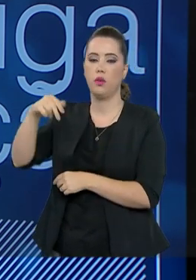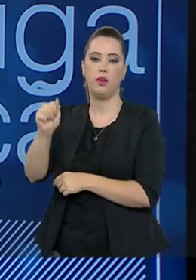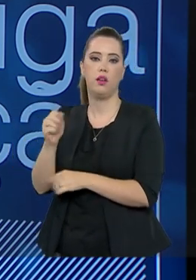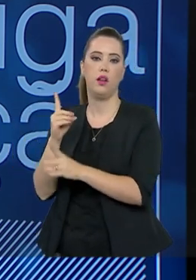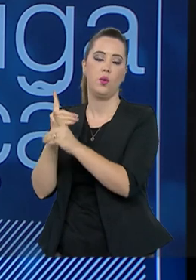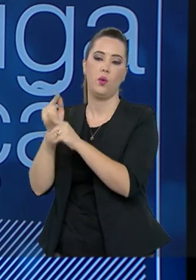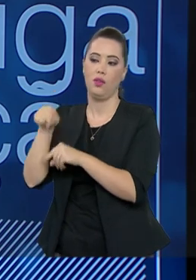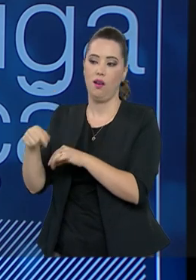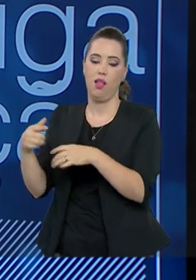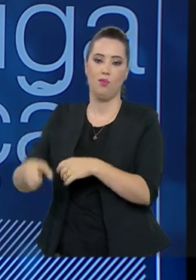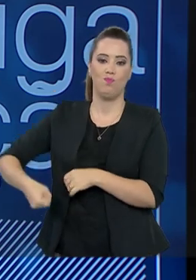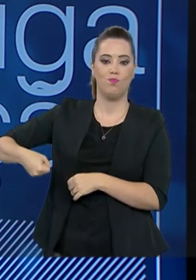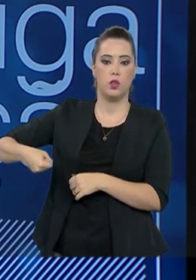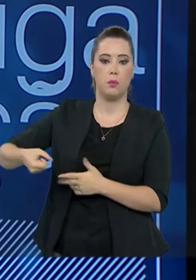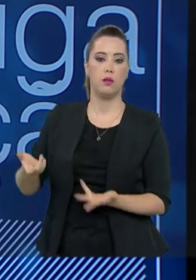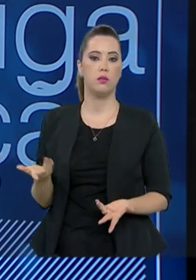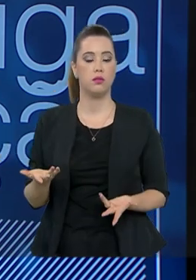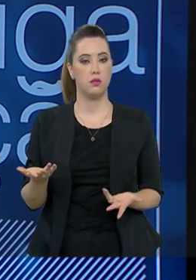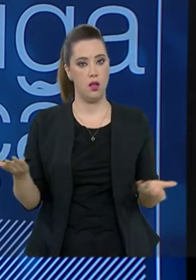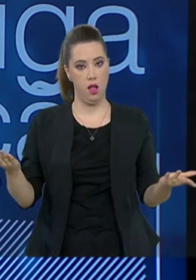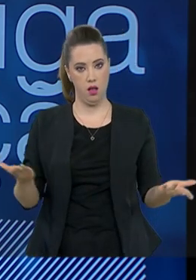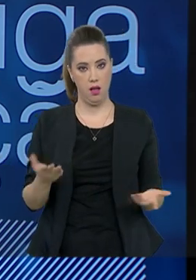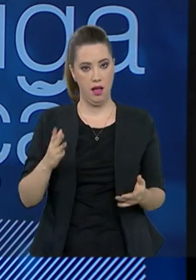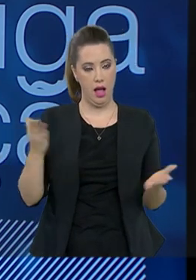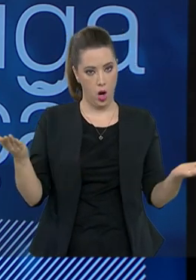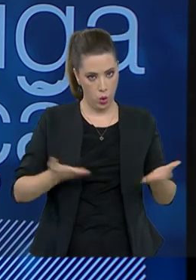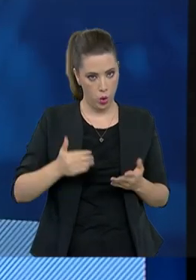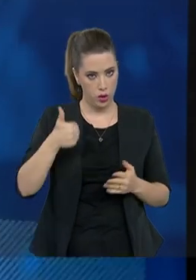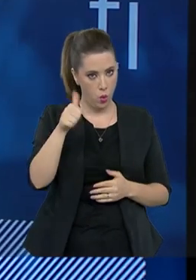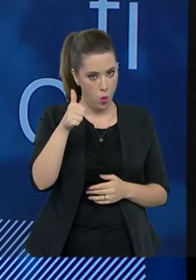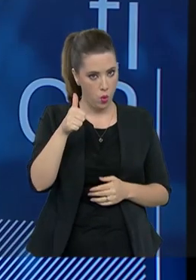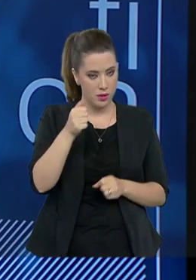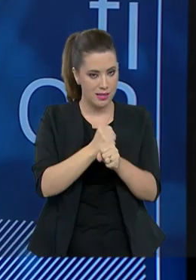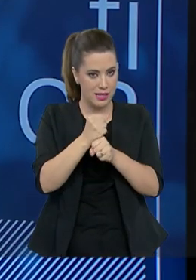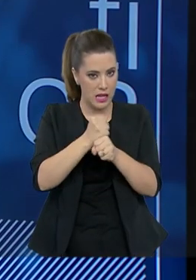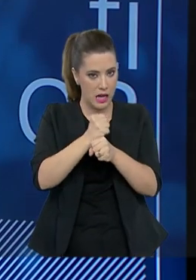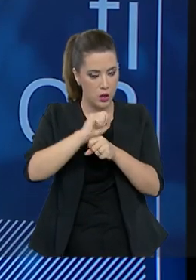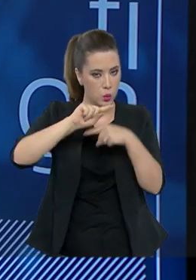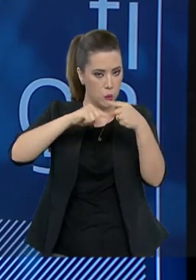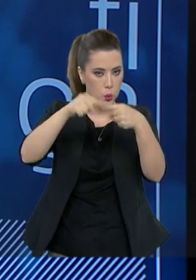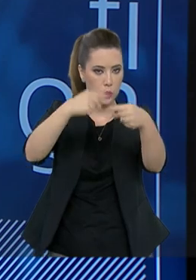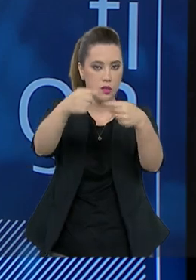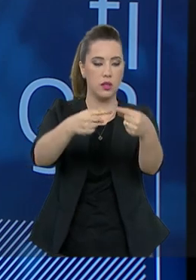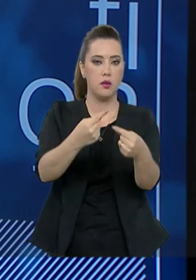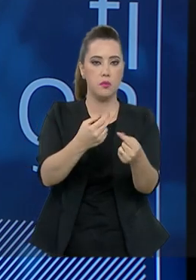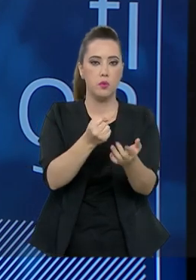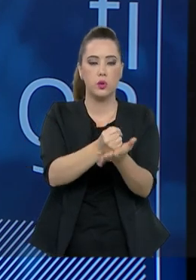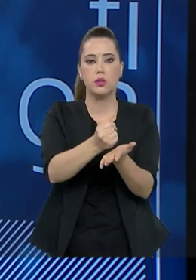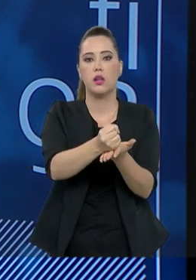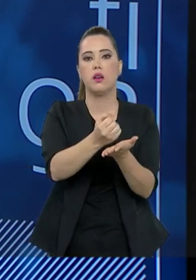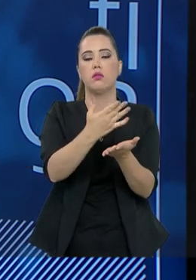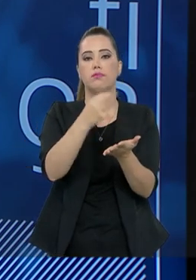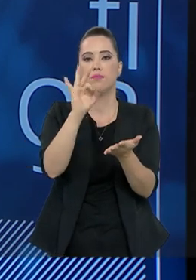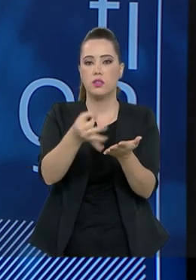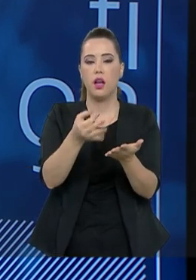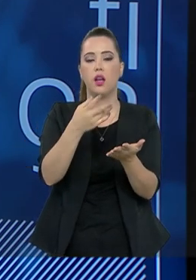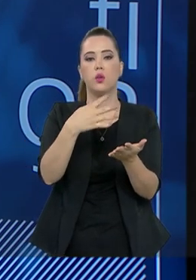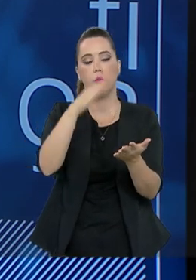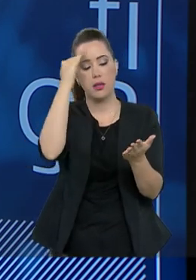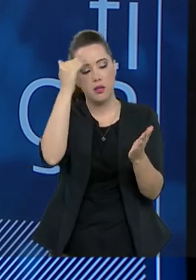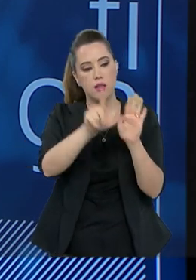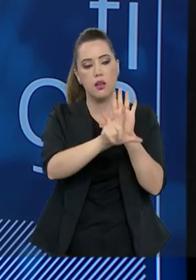naquela cena de crime. Então, agora, 11 anos depois, cumprindo essa lei, cadastrando os criminosos